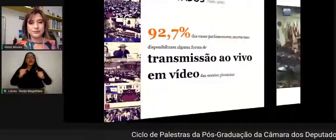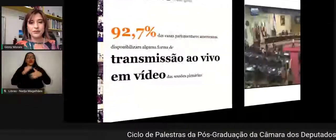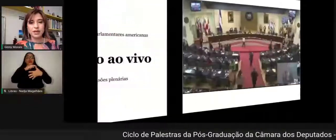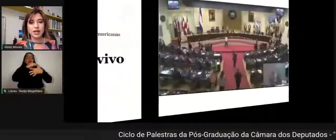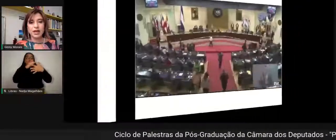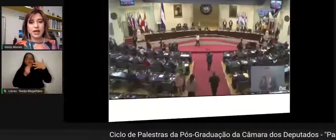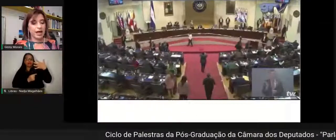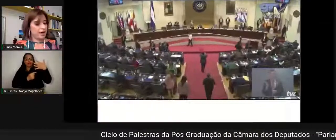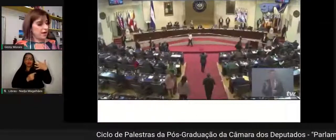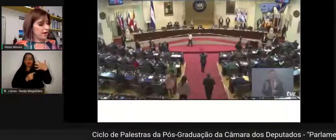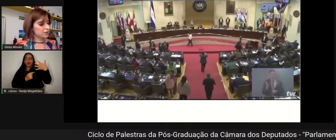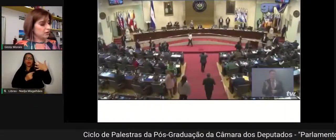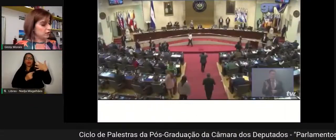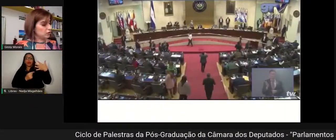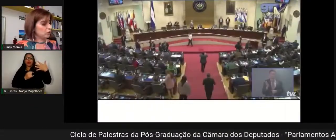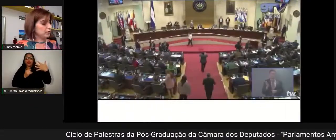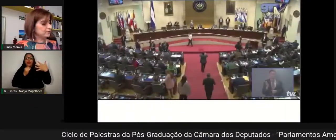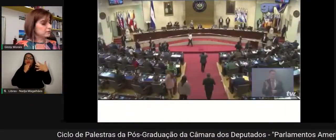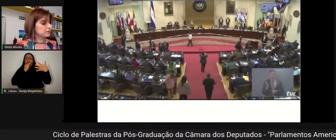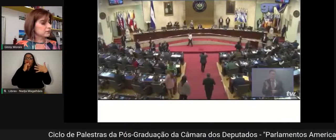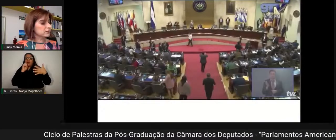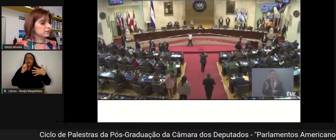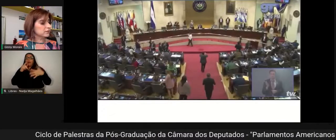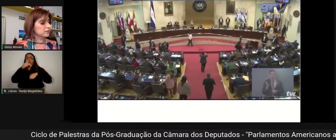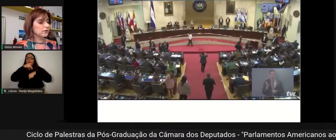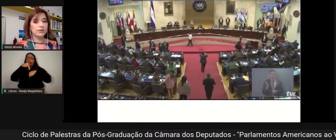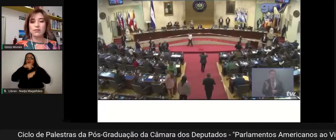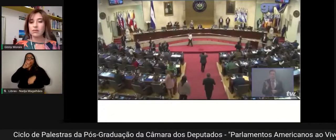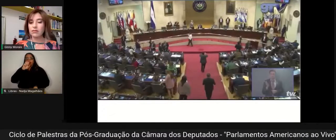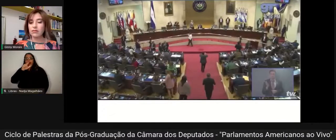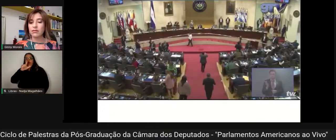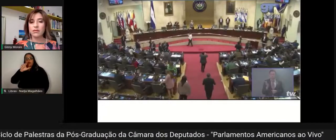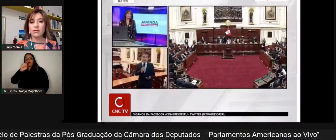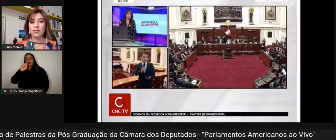tá? El Salvador,